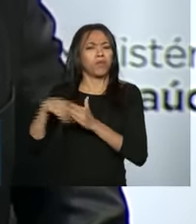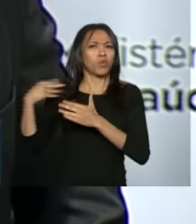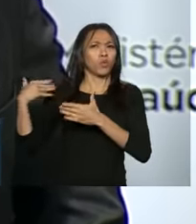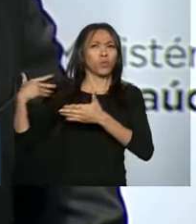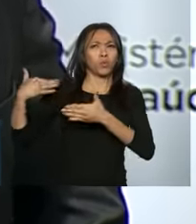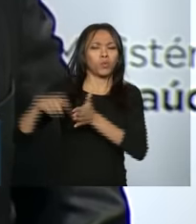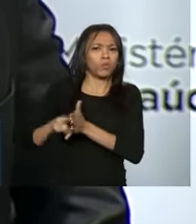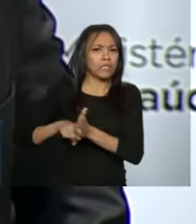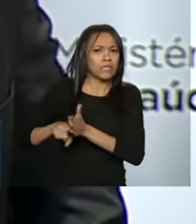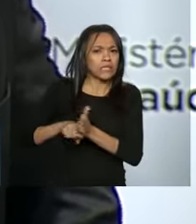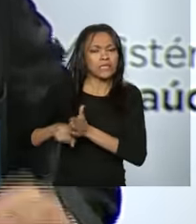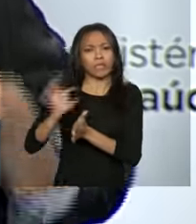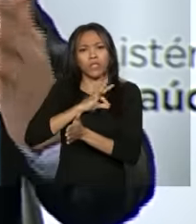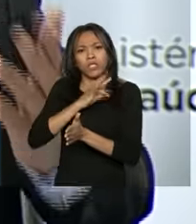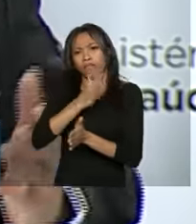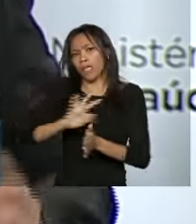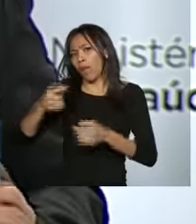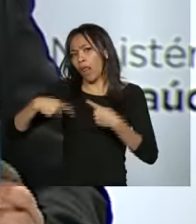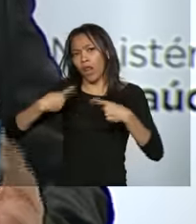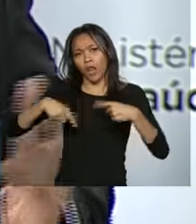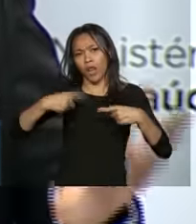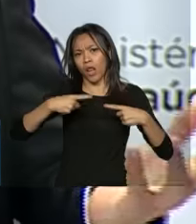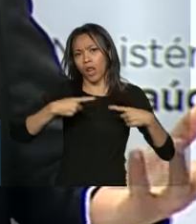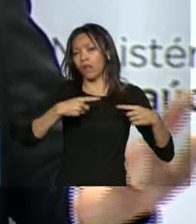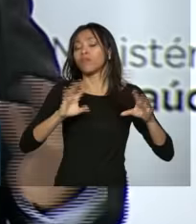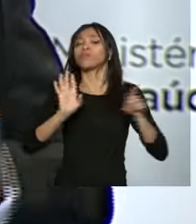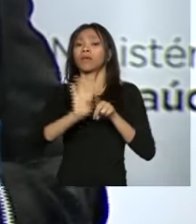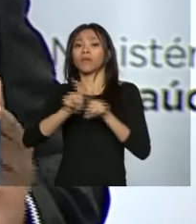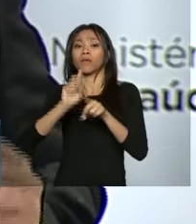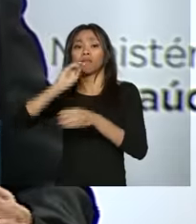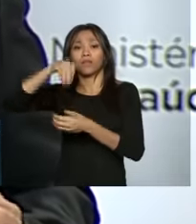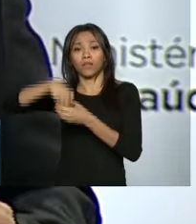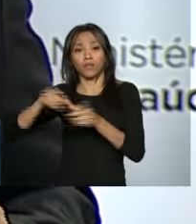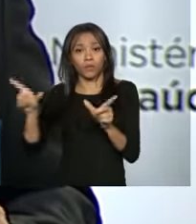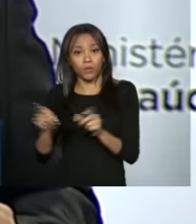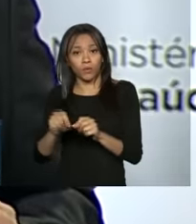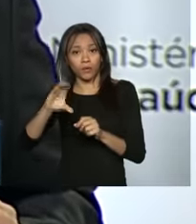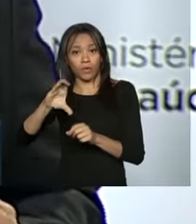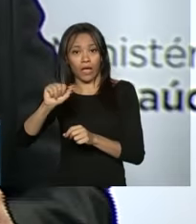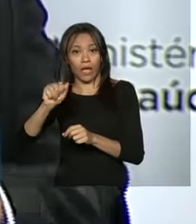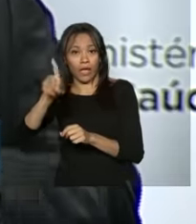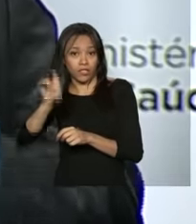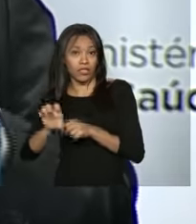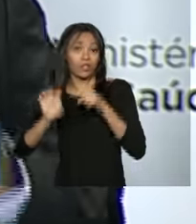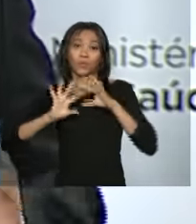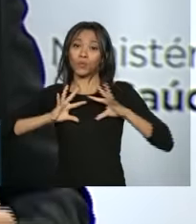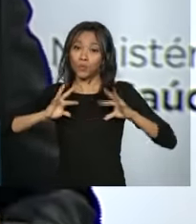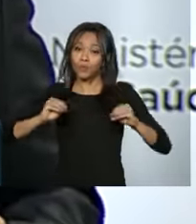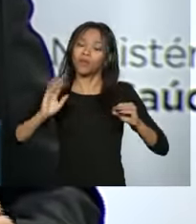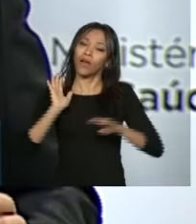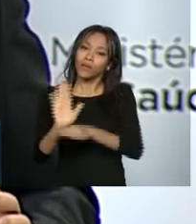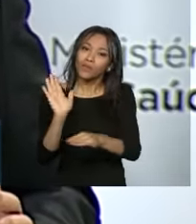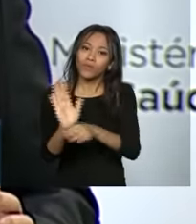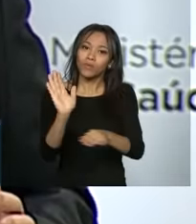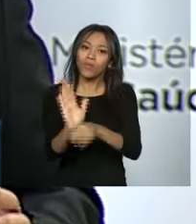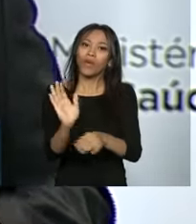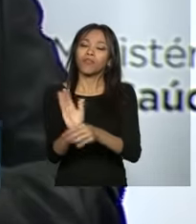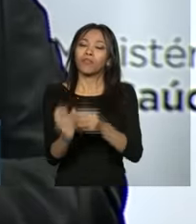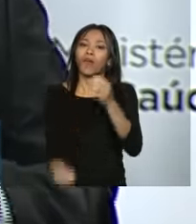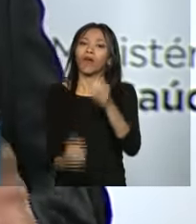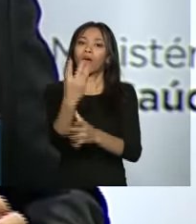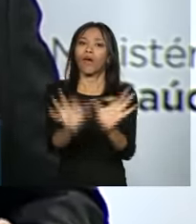que se discutiu Tanto na polícia federal como no CAD eh vem tem contribuído substancialmente para a construção de medidas